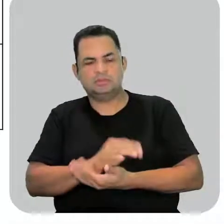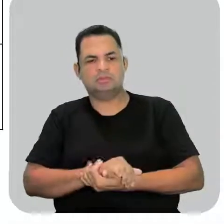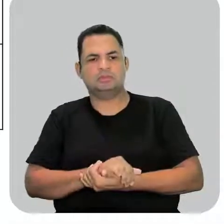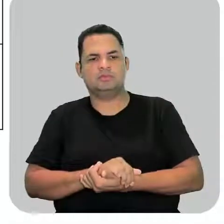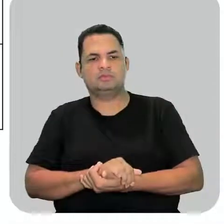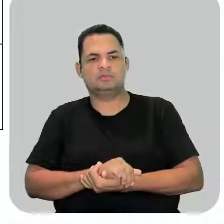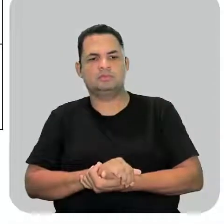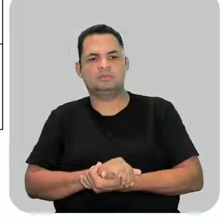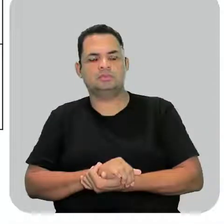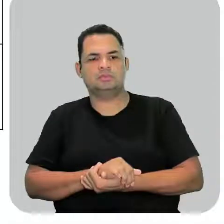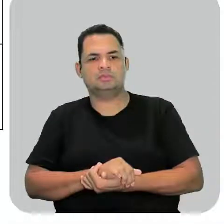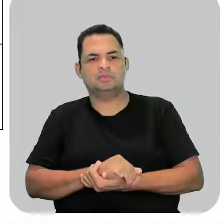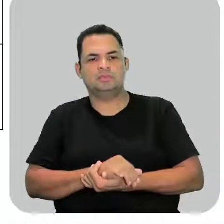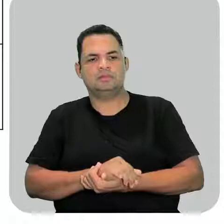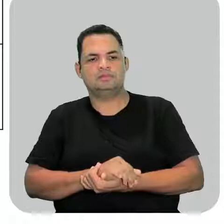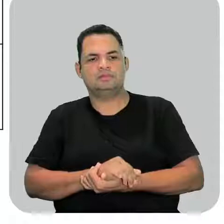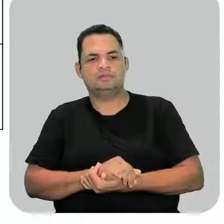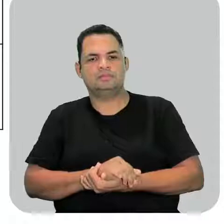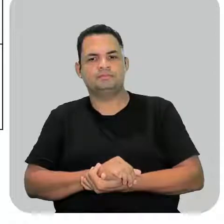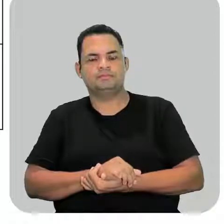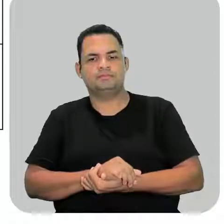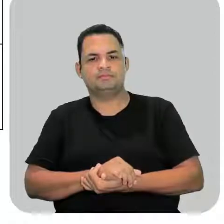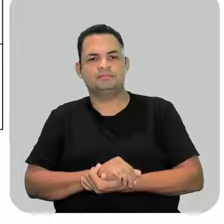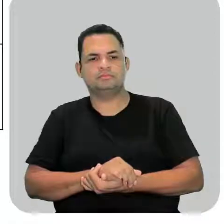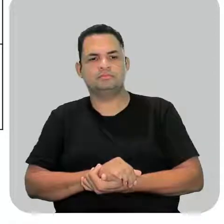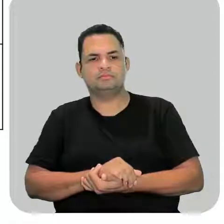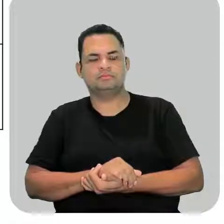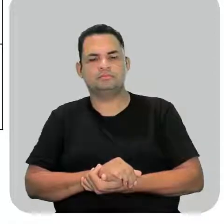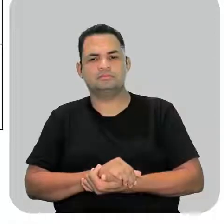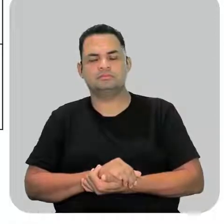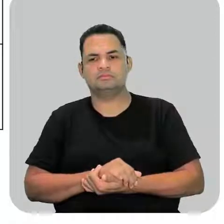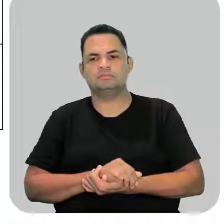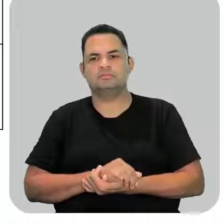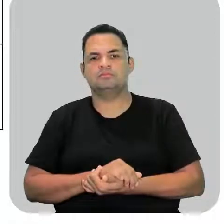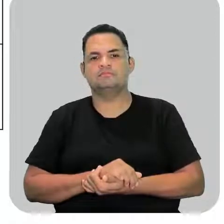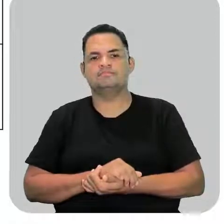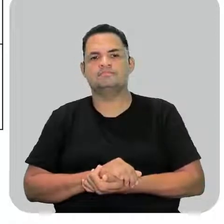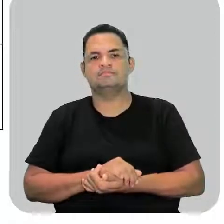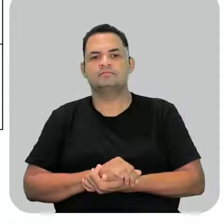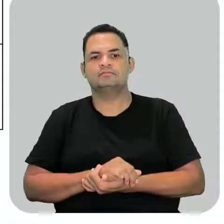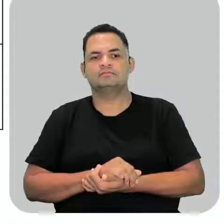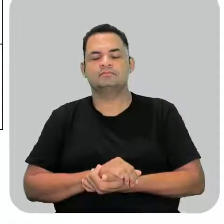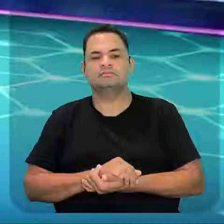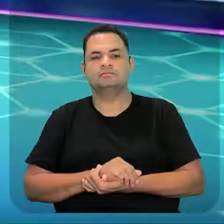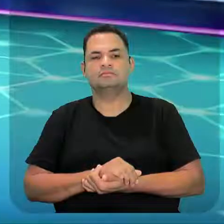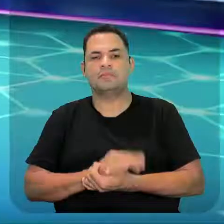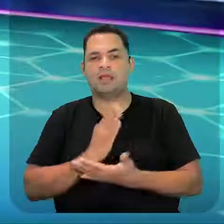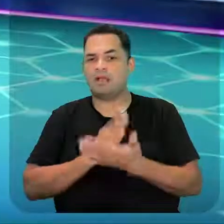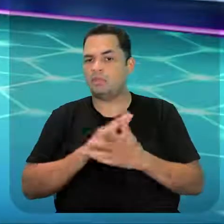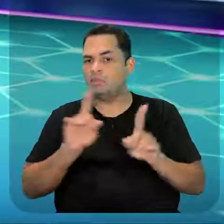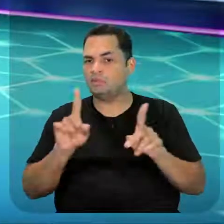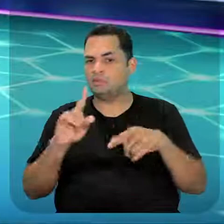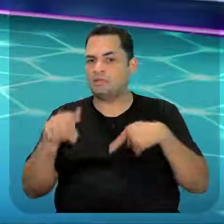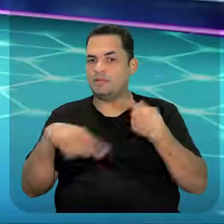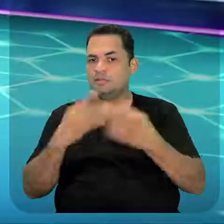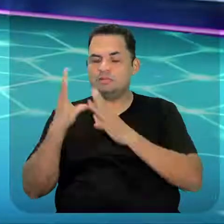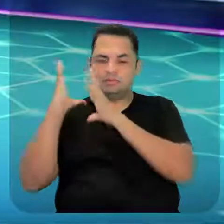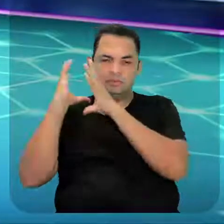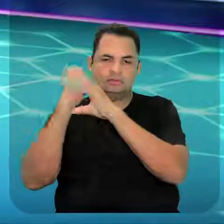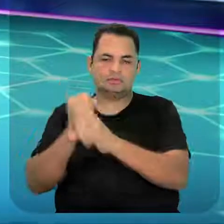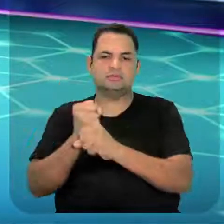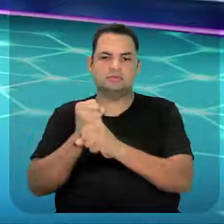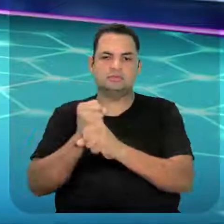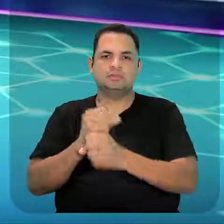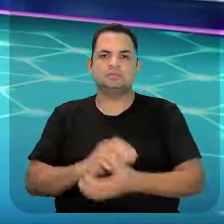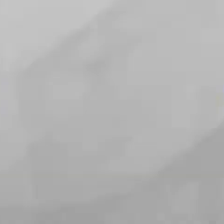nitrilas, isonitrilas e os nitros compostos. E não acabou não, viu, pessoal? Já já tem a revisão.